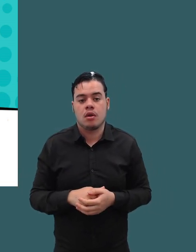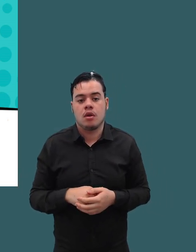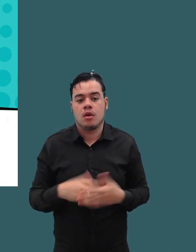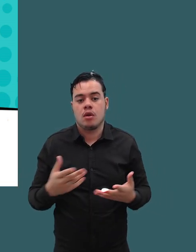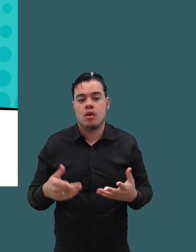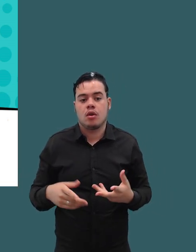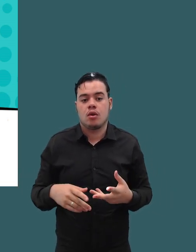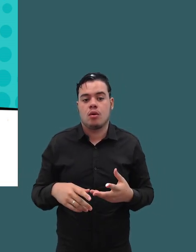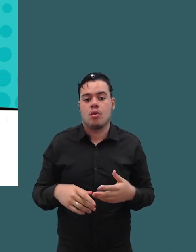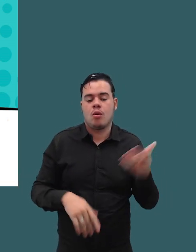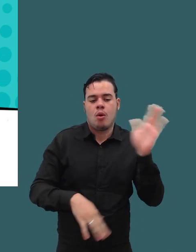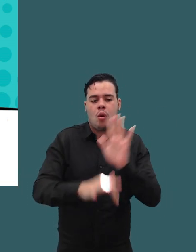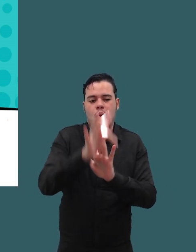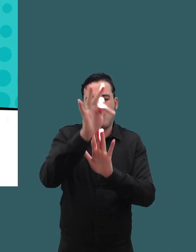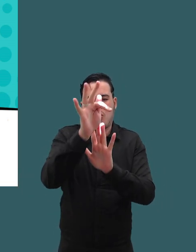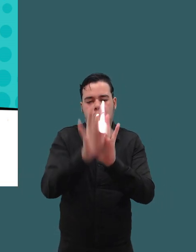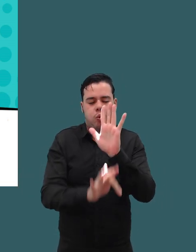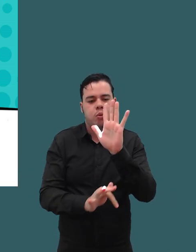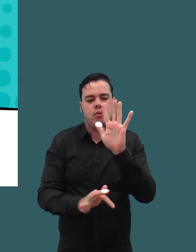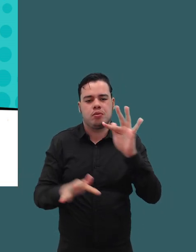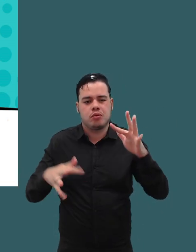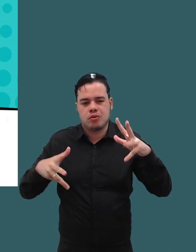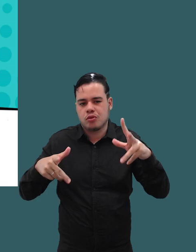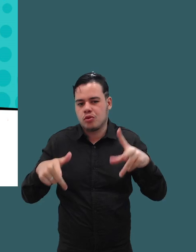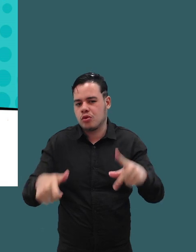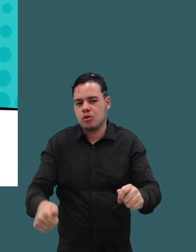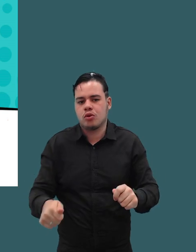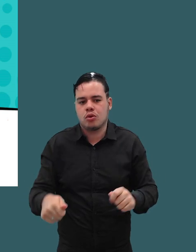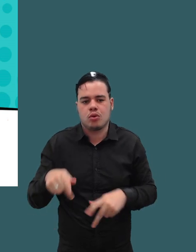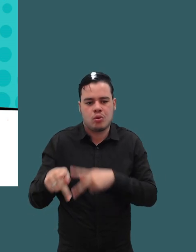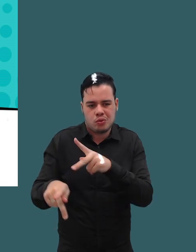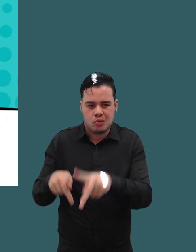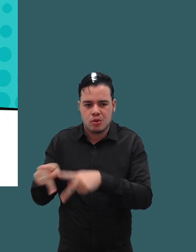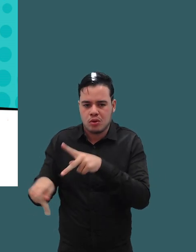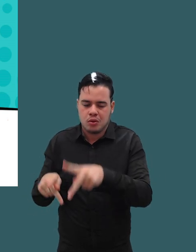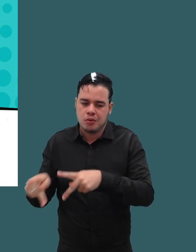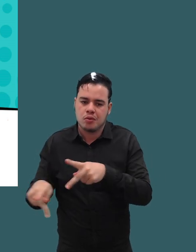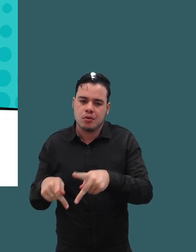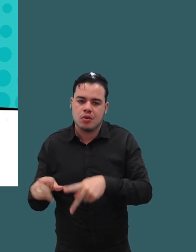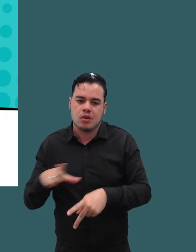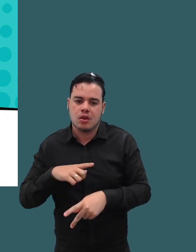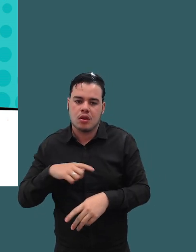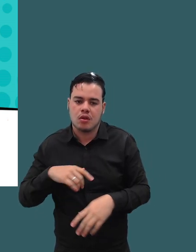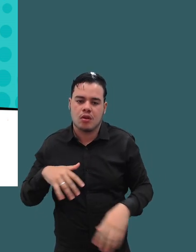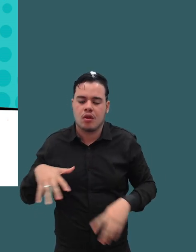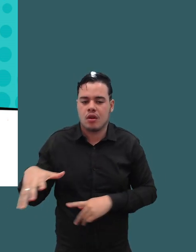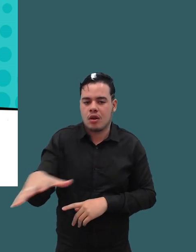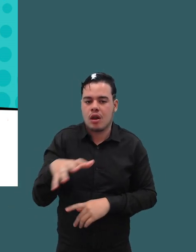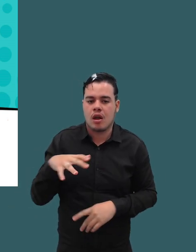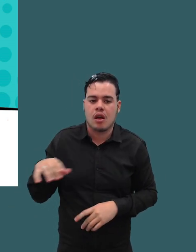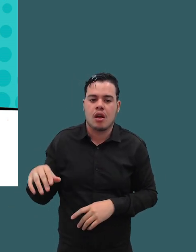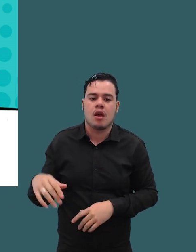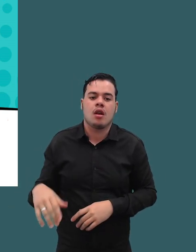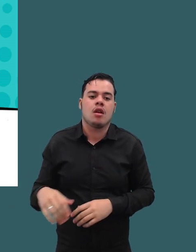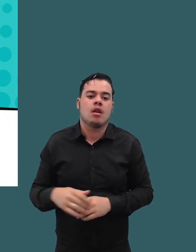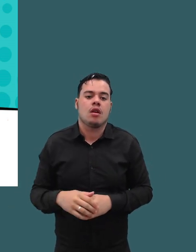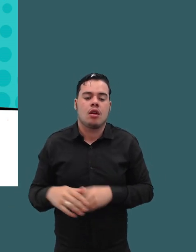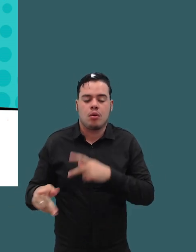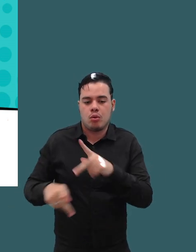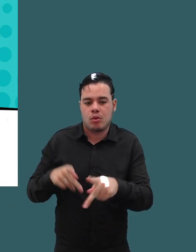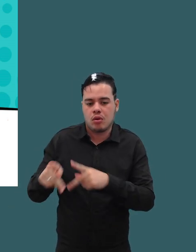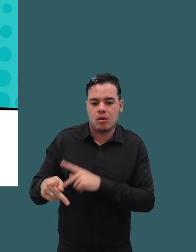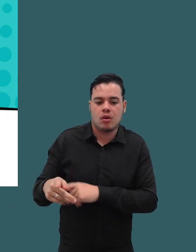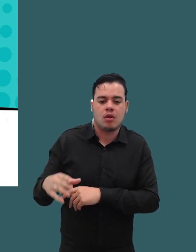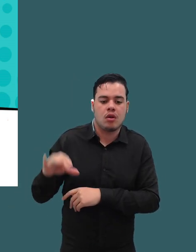com um texto. Toda a comunidade que esteve lá do campo da popularização da ciência e educação científica foi